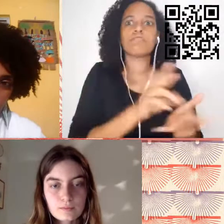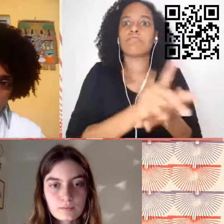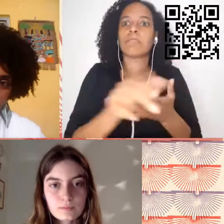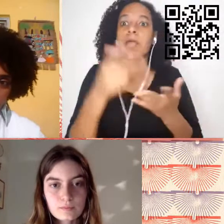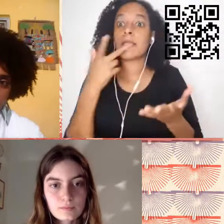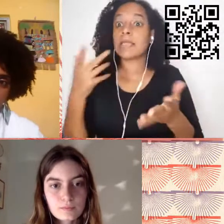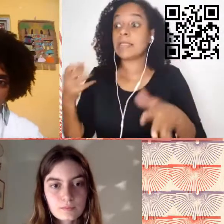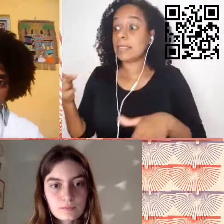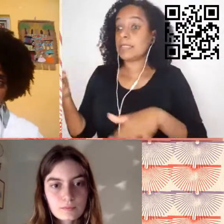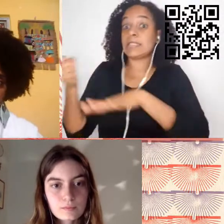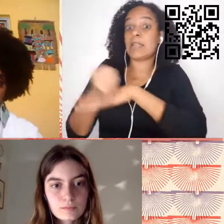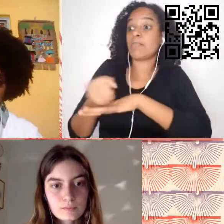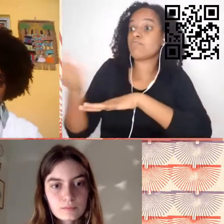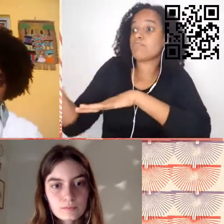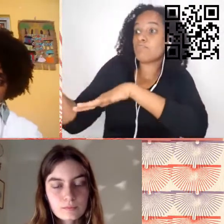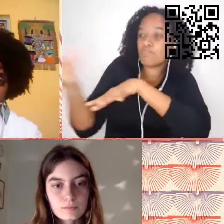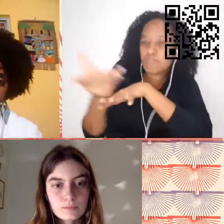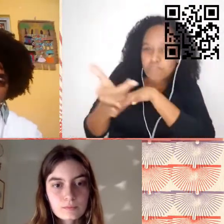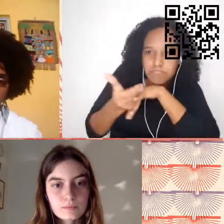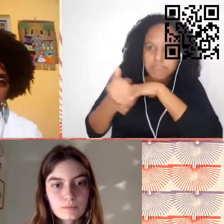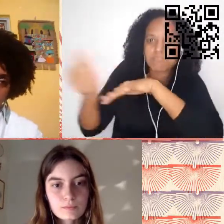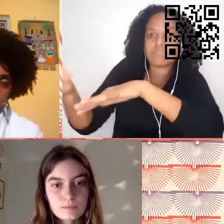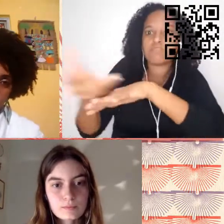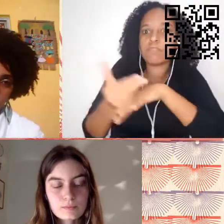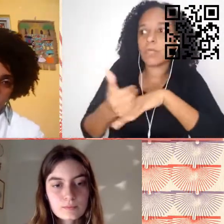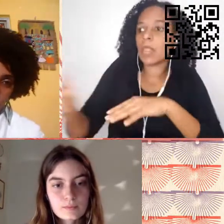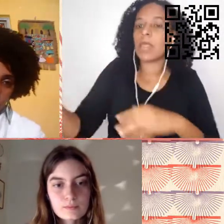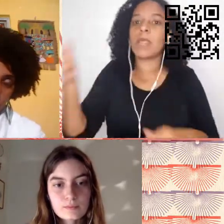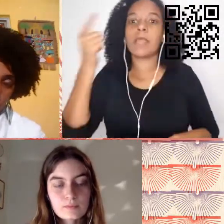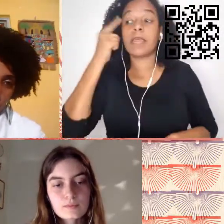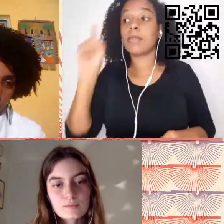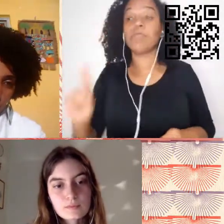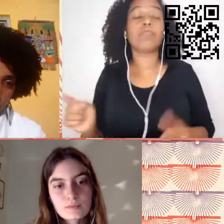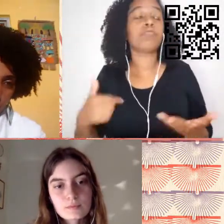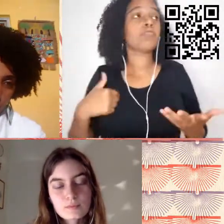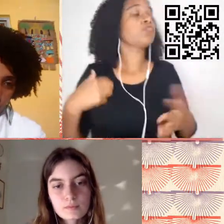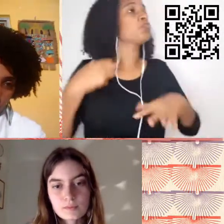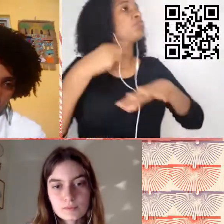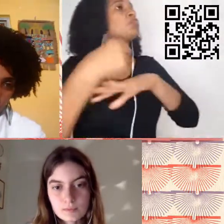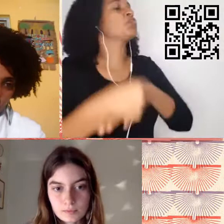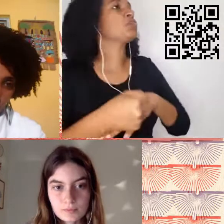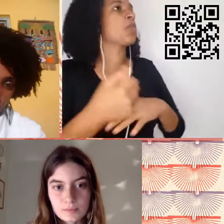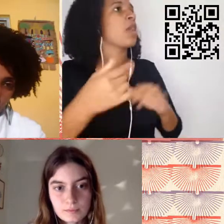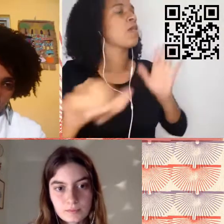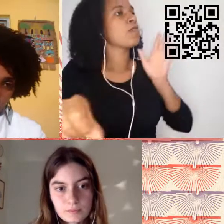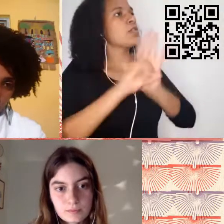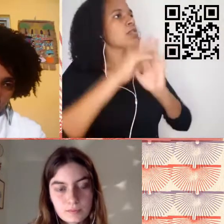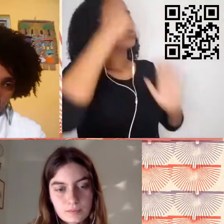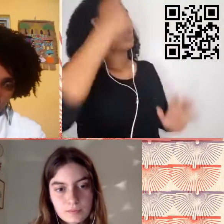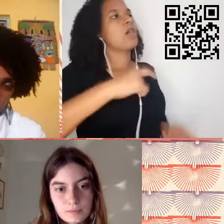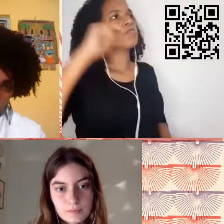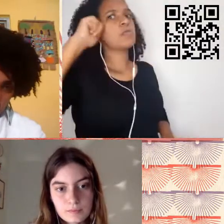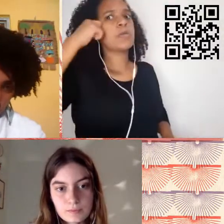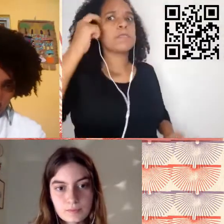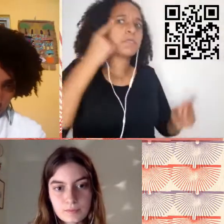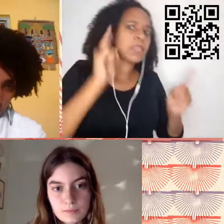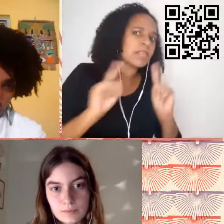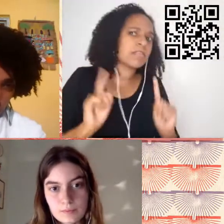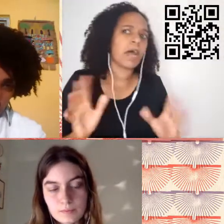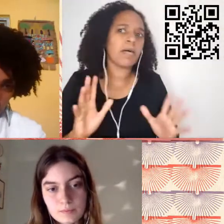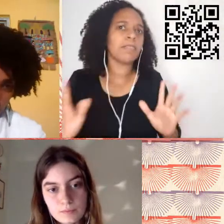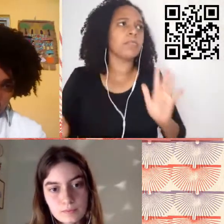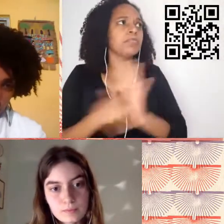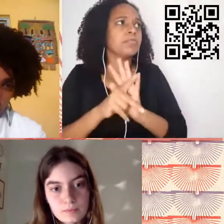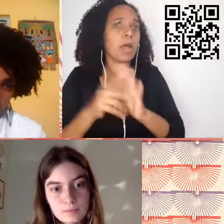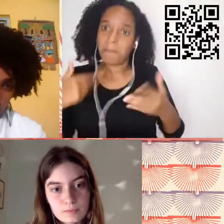de certa forma, também nem sabem muito bem o que é essa identidade negra, que faz parte delas e que, ao mesmo tempo,